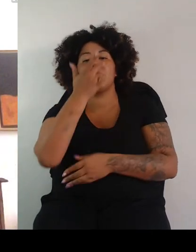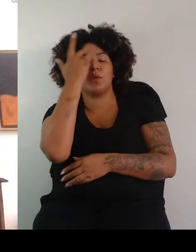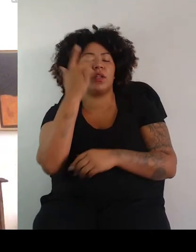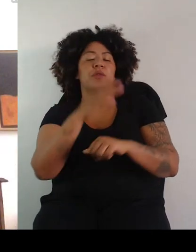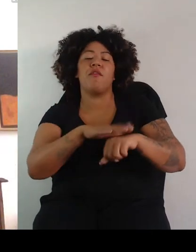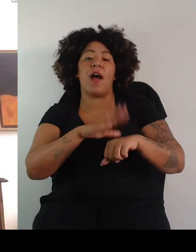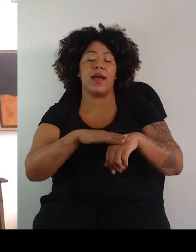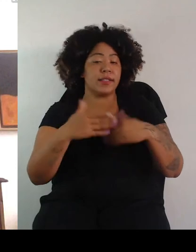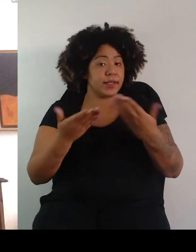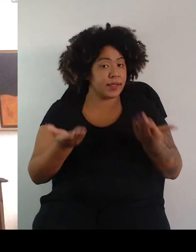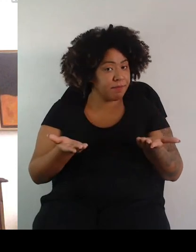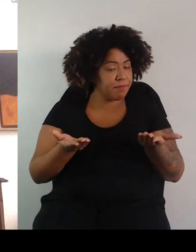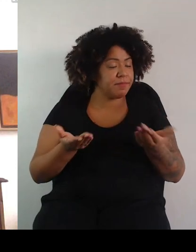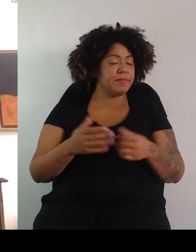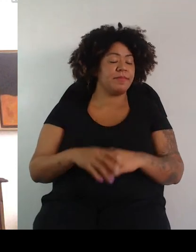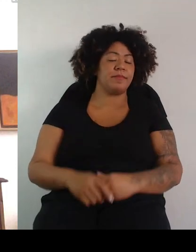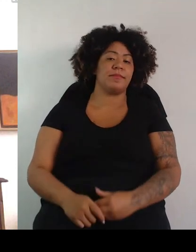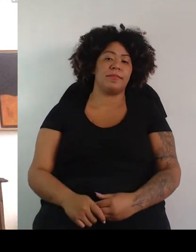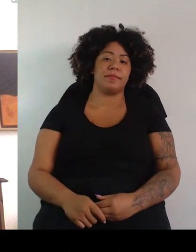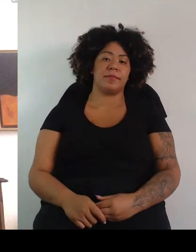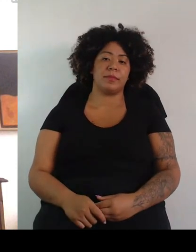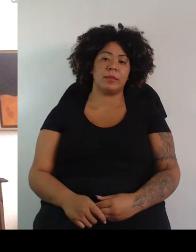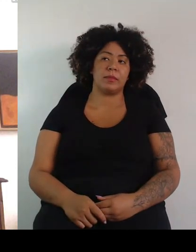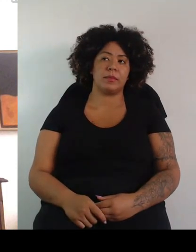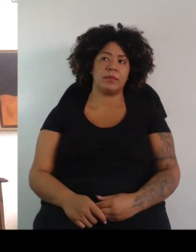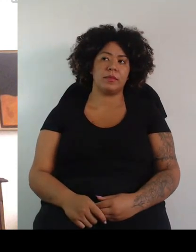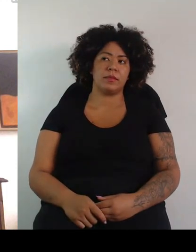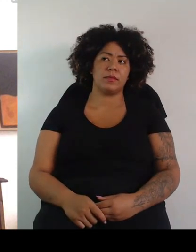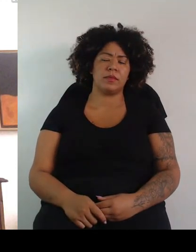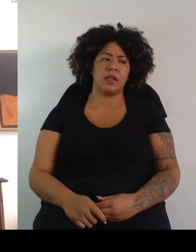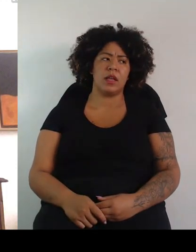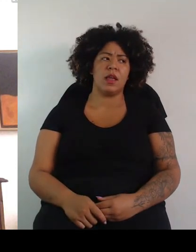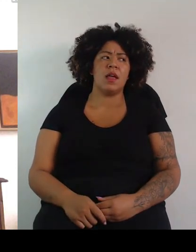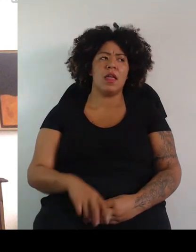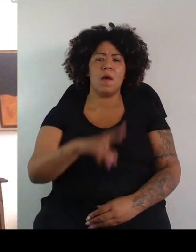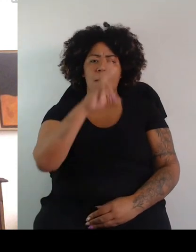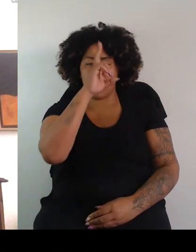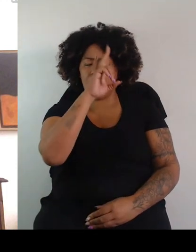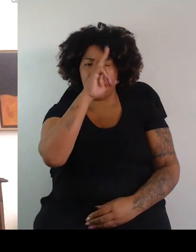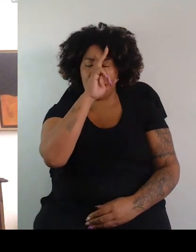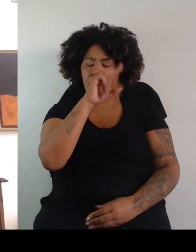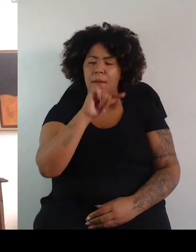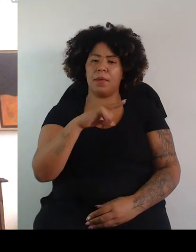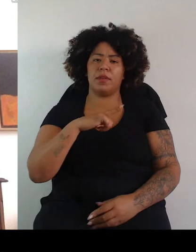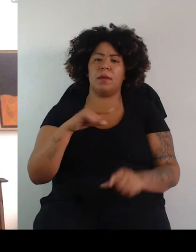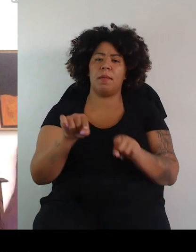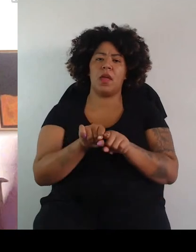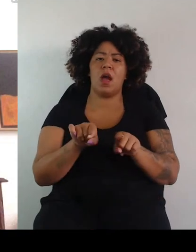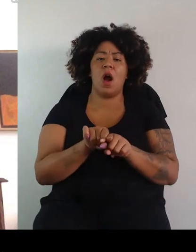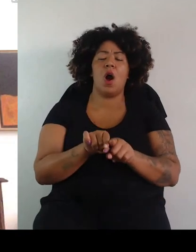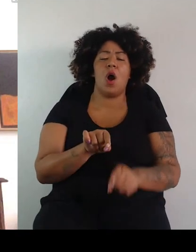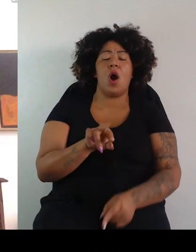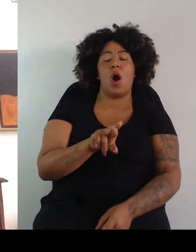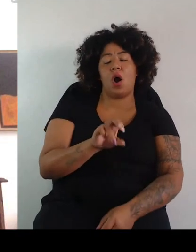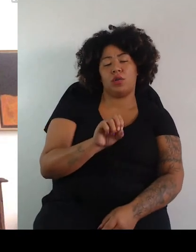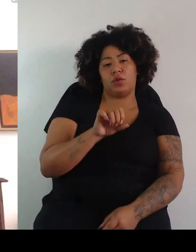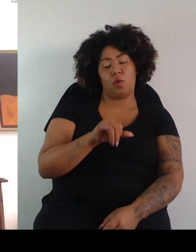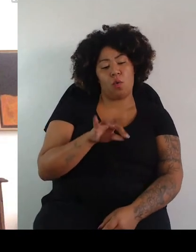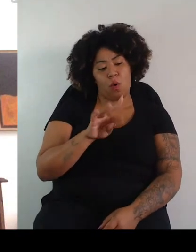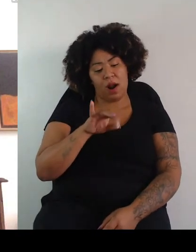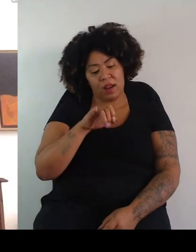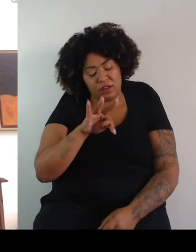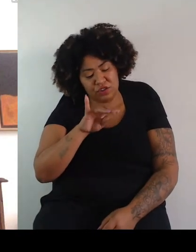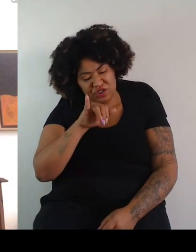e possivelmente Isso me lembra aquela história de Oscar Wild em que